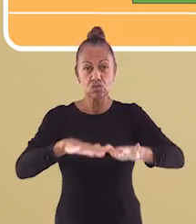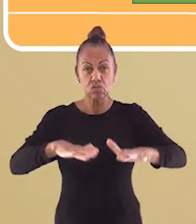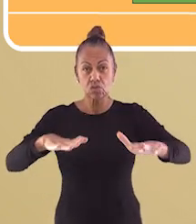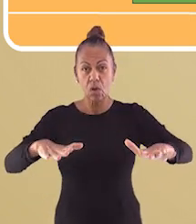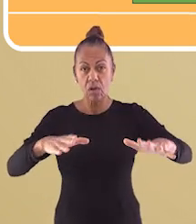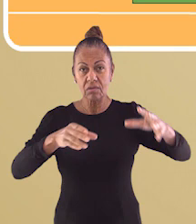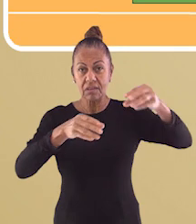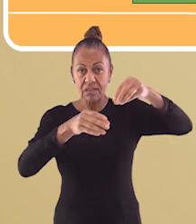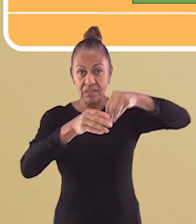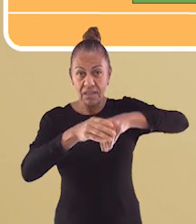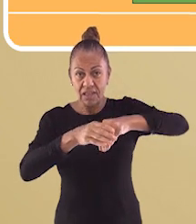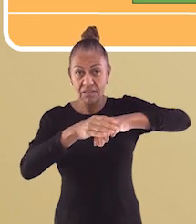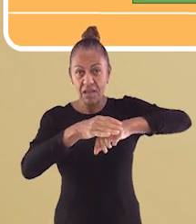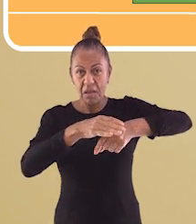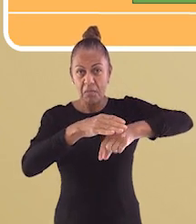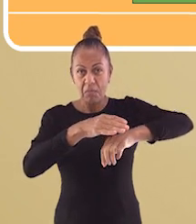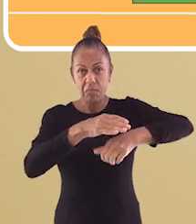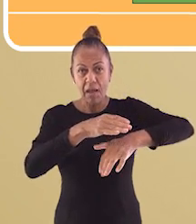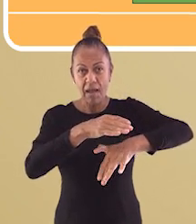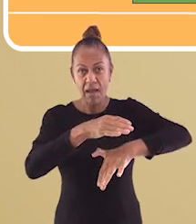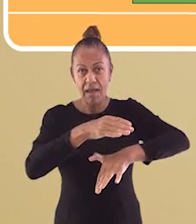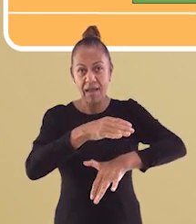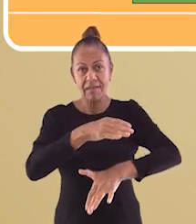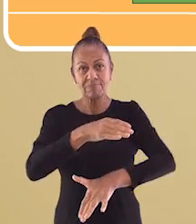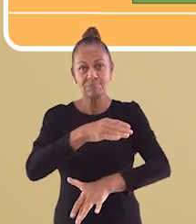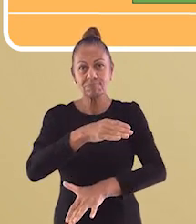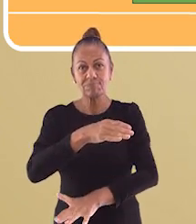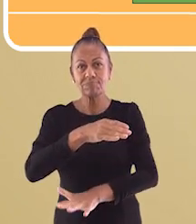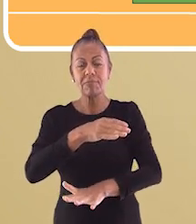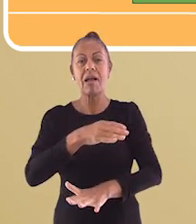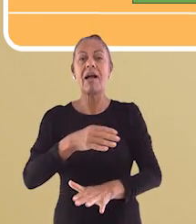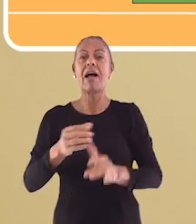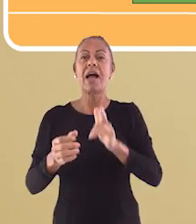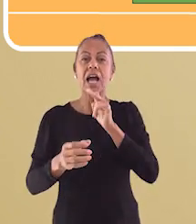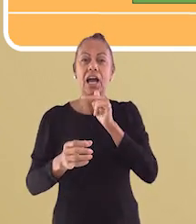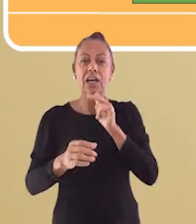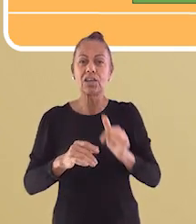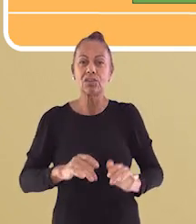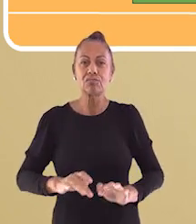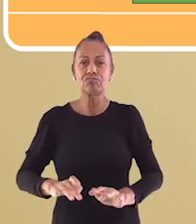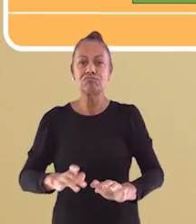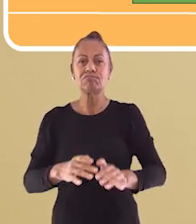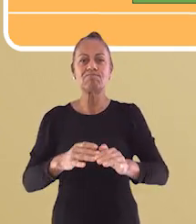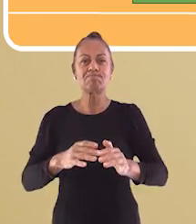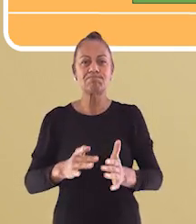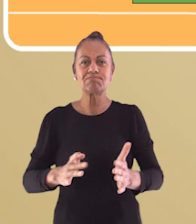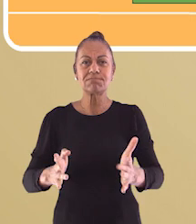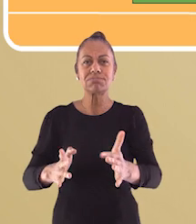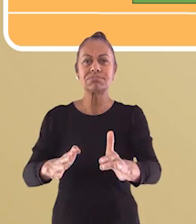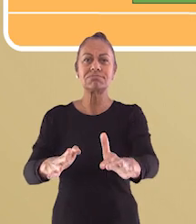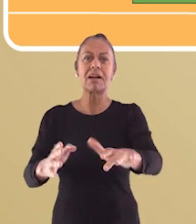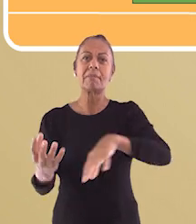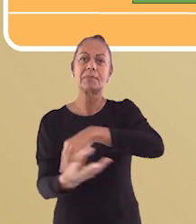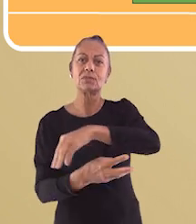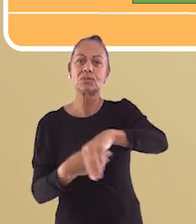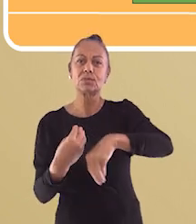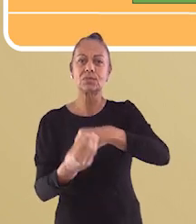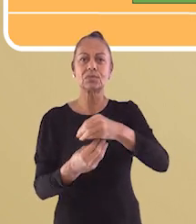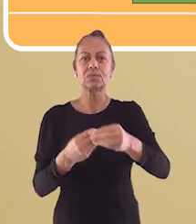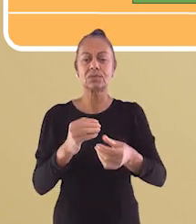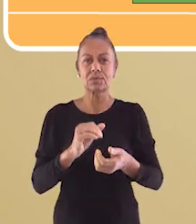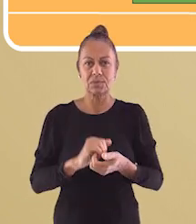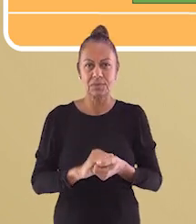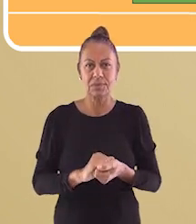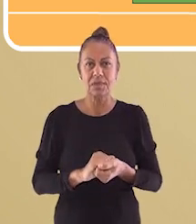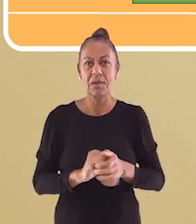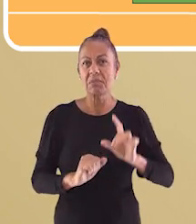solo, e que acaba chegando aos rios e lagos. Então, casos como esse, eles são mais difíceis de perceber, porque